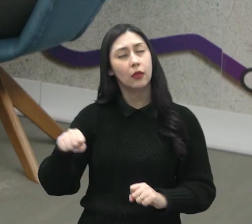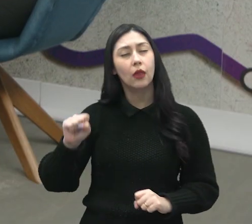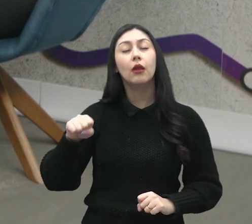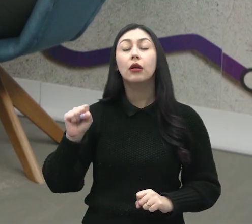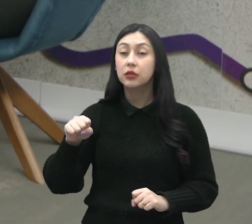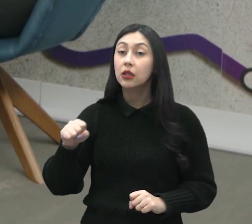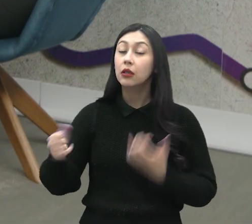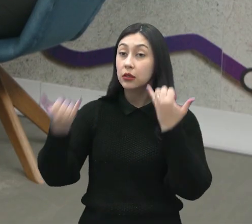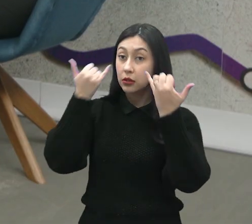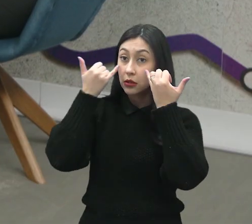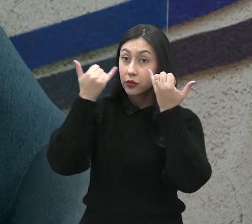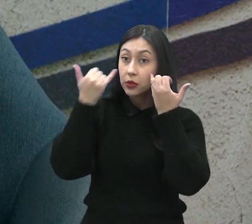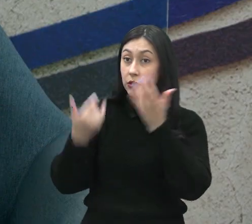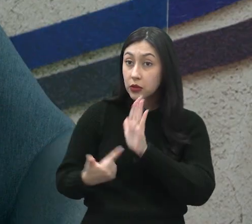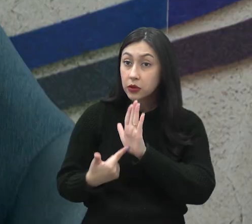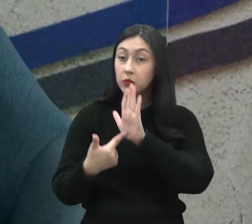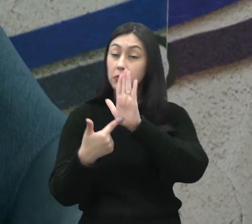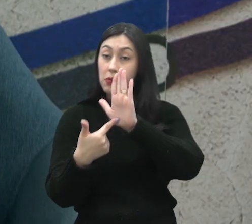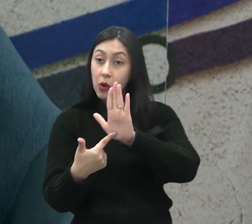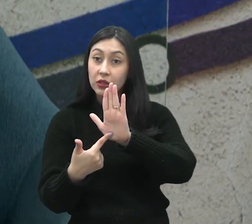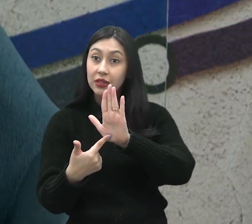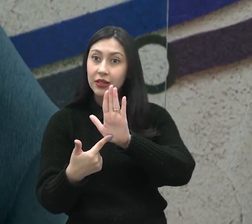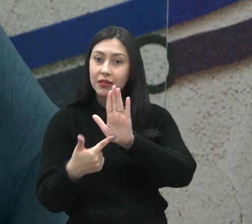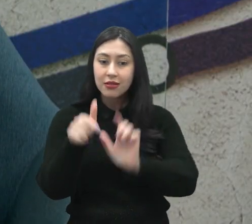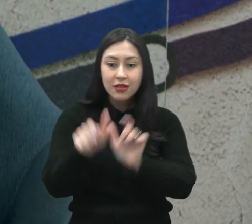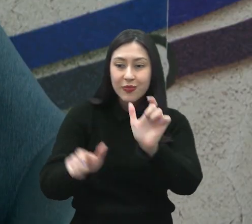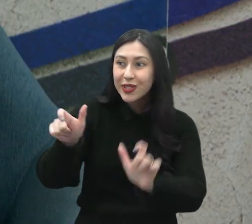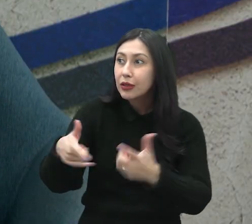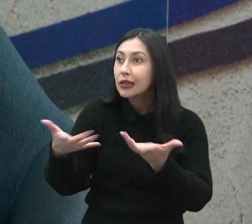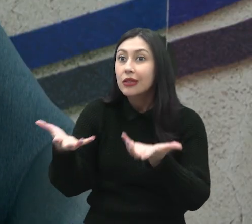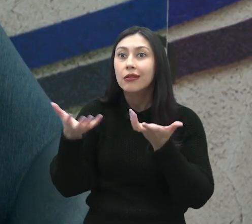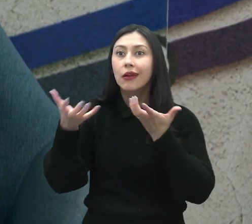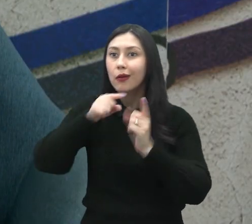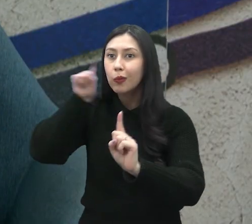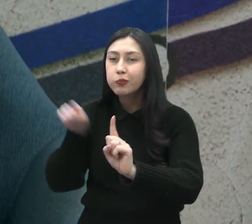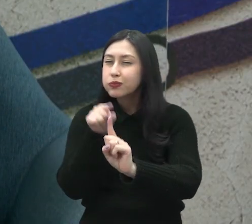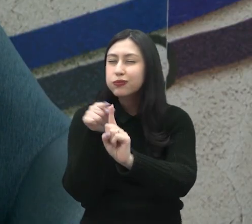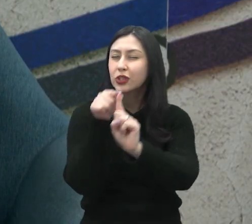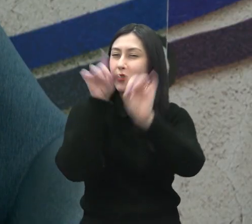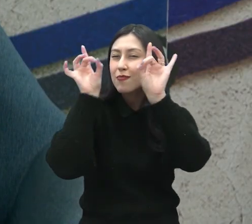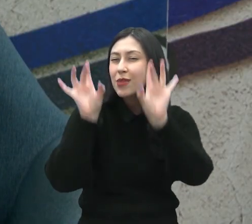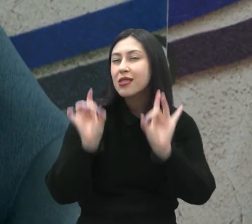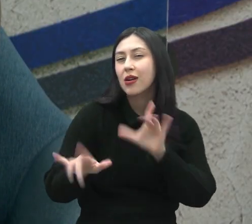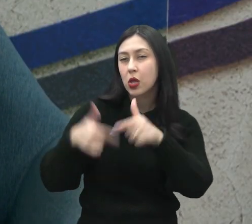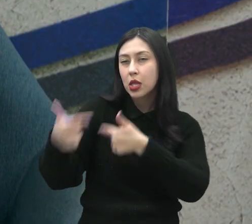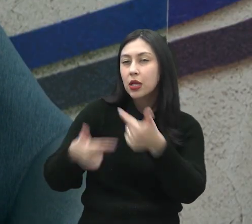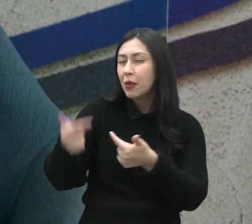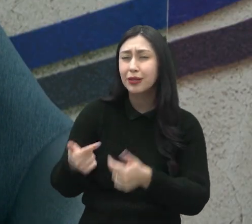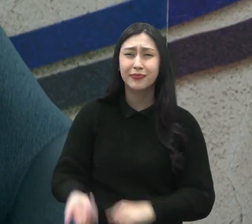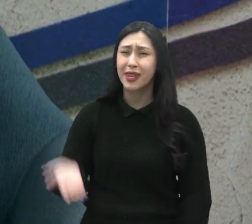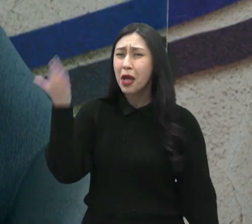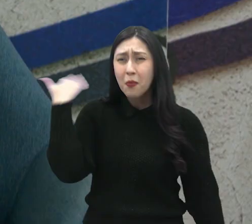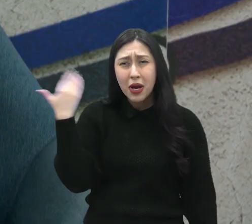acho que esses números refletem justamente essa busca de sentido no trabalho. Antes a gente chegava no